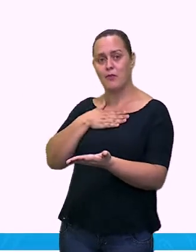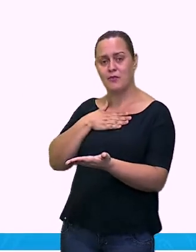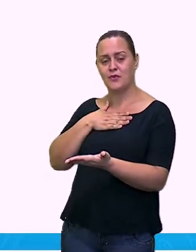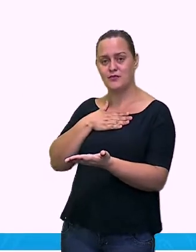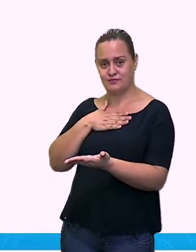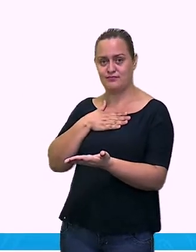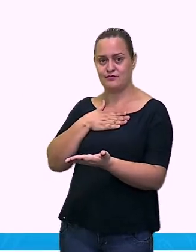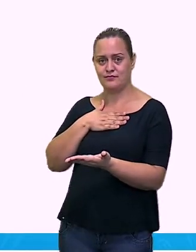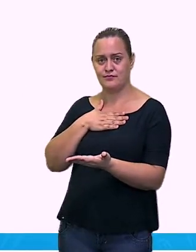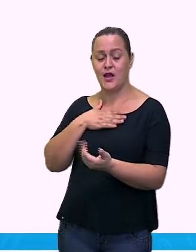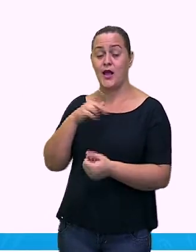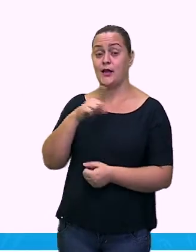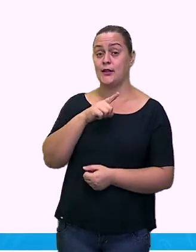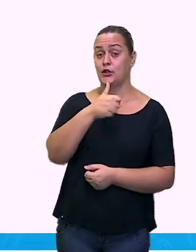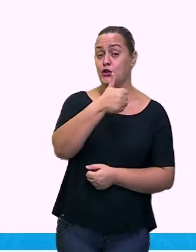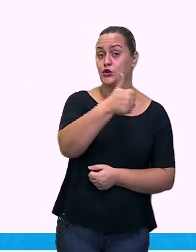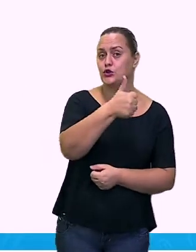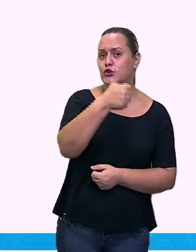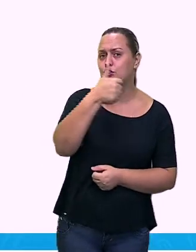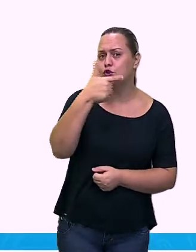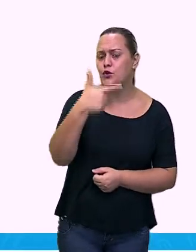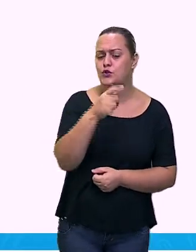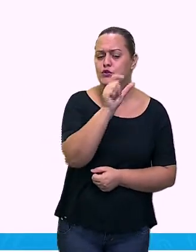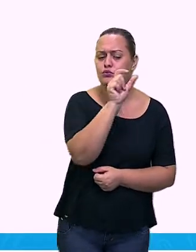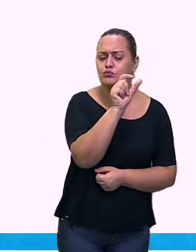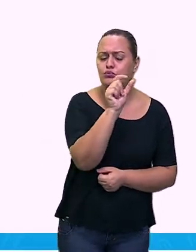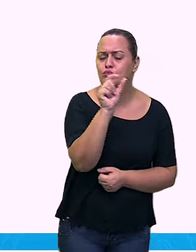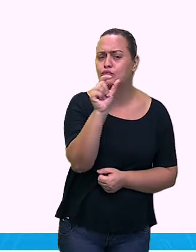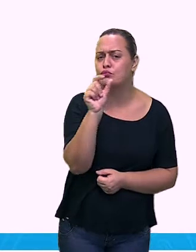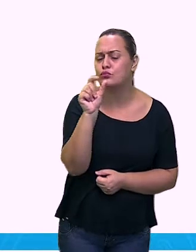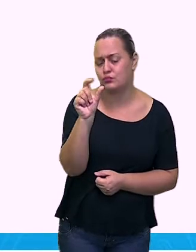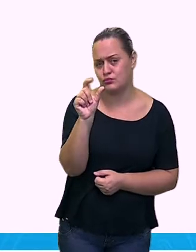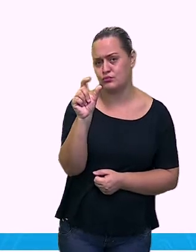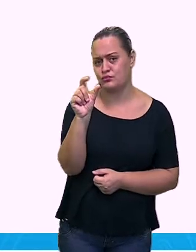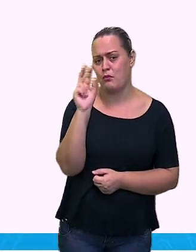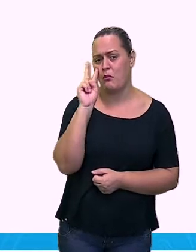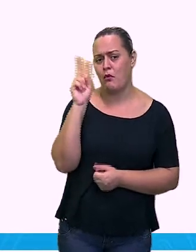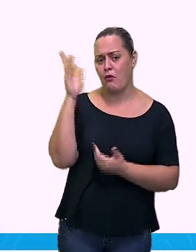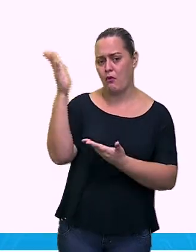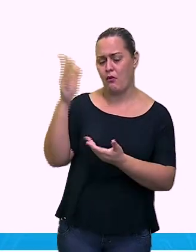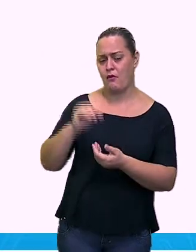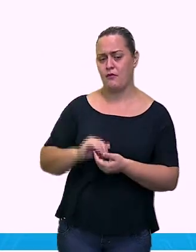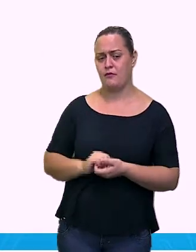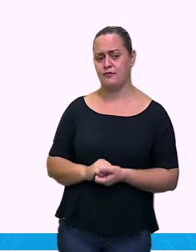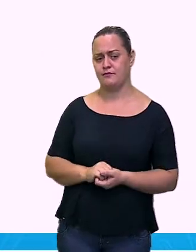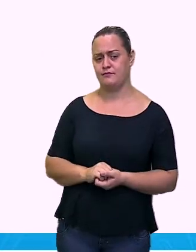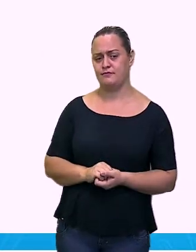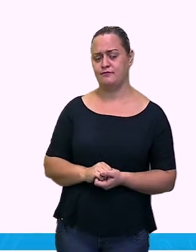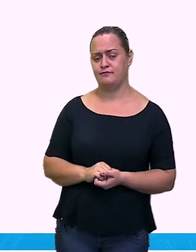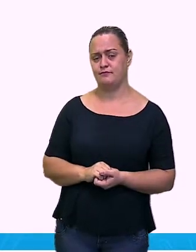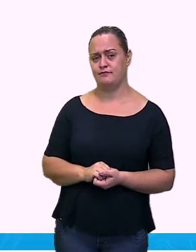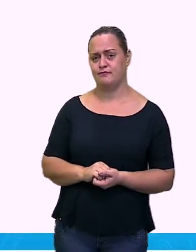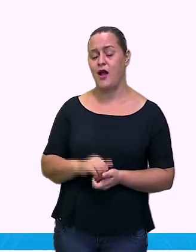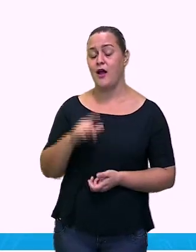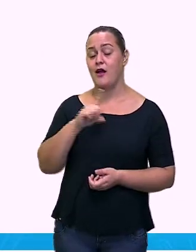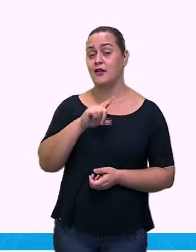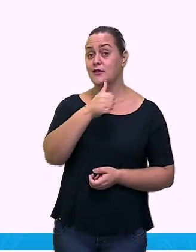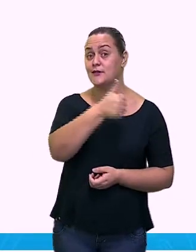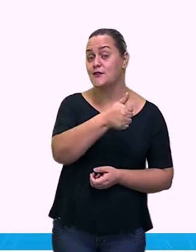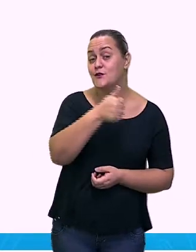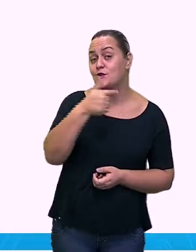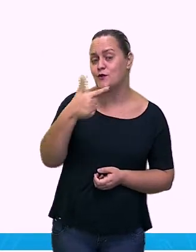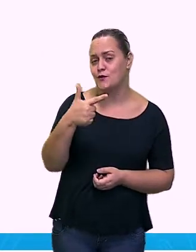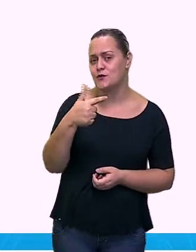doce pedacinhos aqui do Chocolate esses doze pedacinhos eu quero oferecer